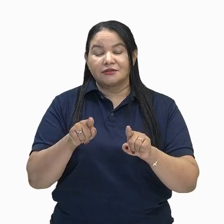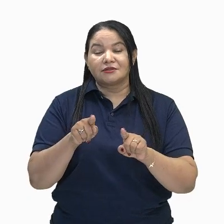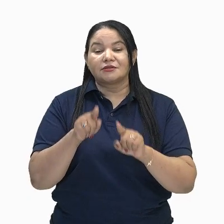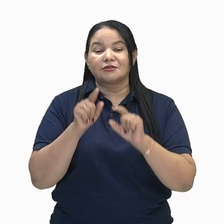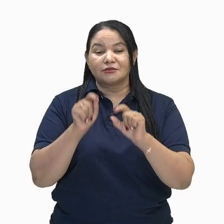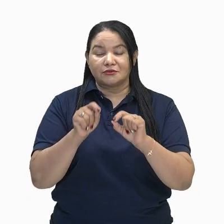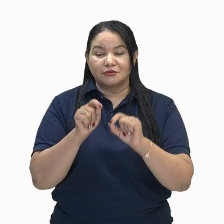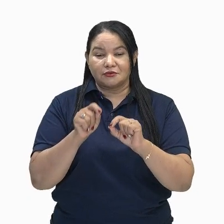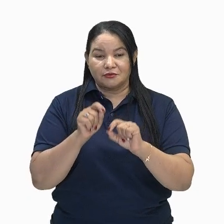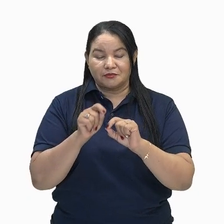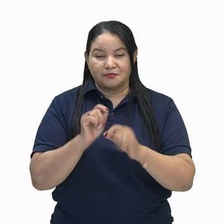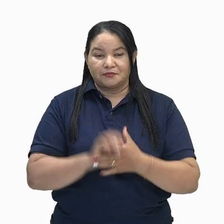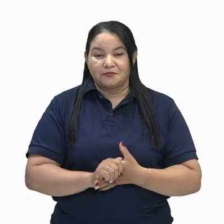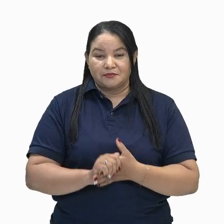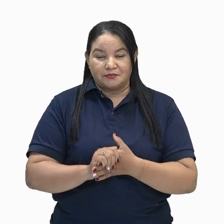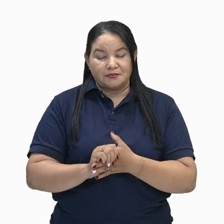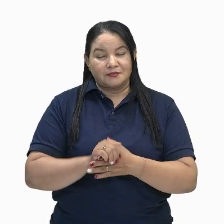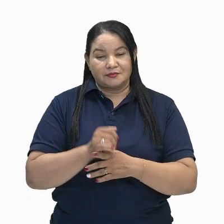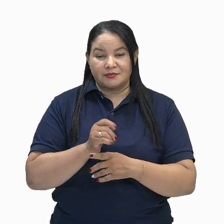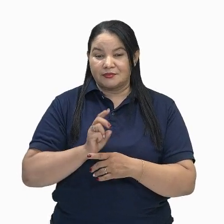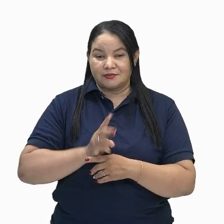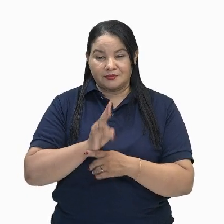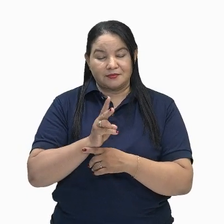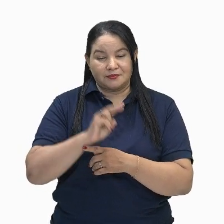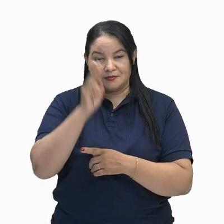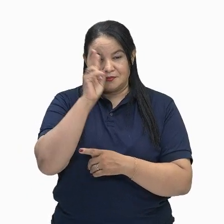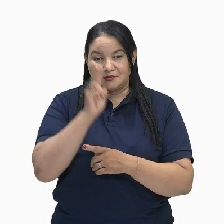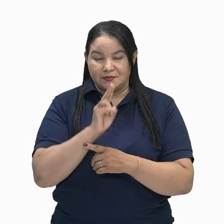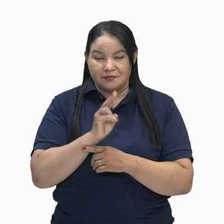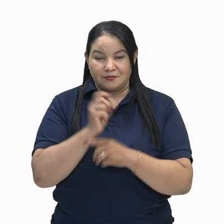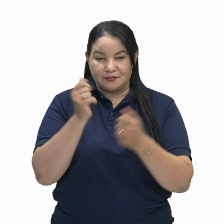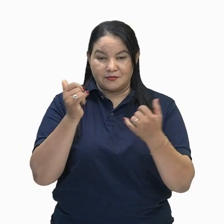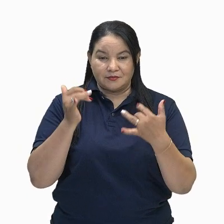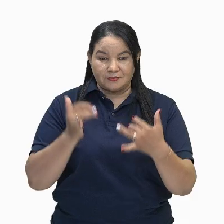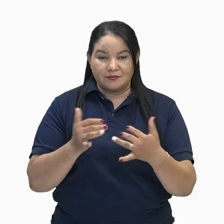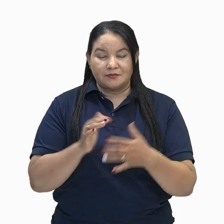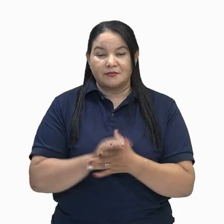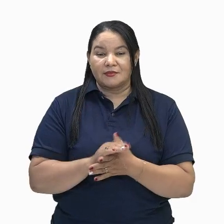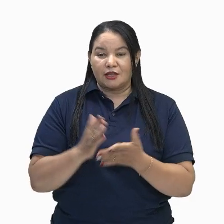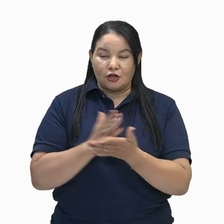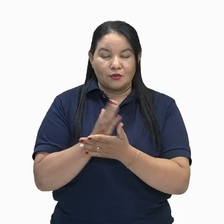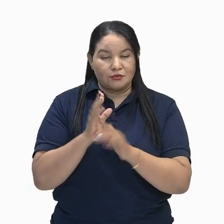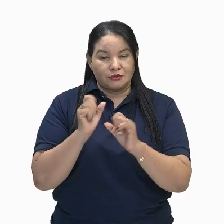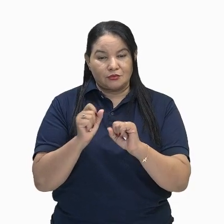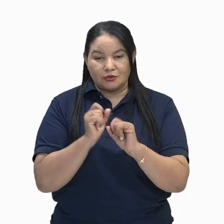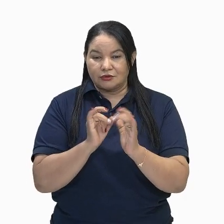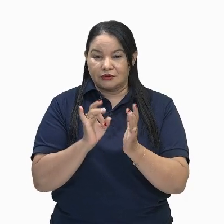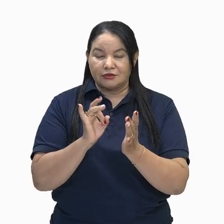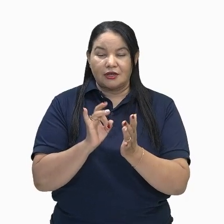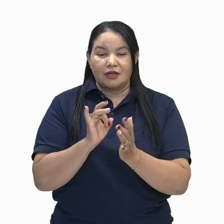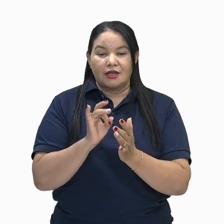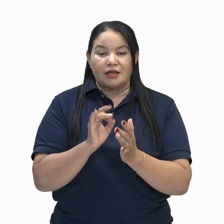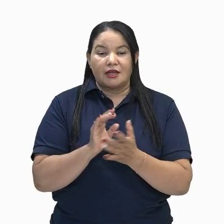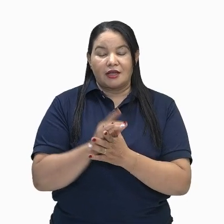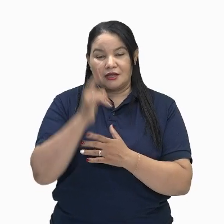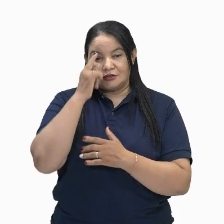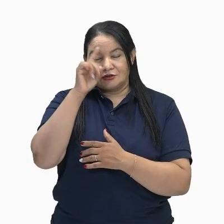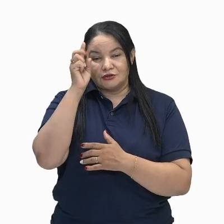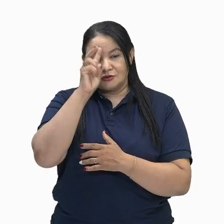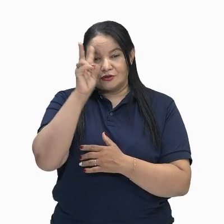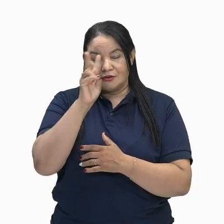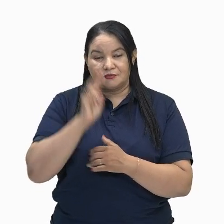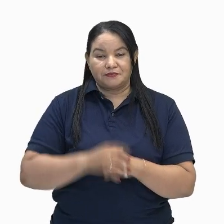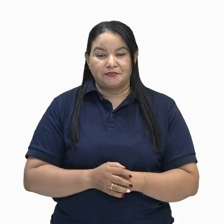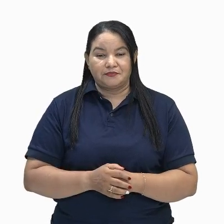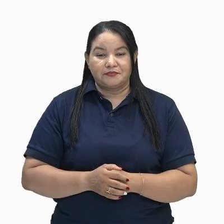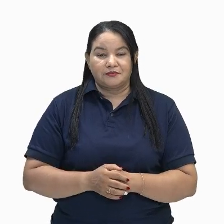constituir em contar história, né? No caso, aí são histórias fictícias. O texto descritivo, ele é um texto